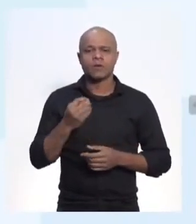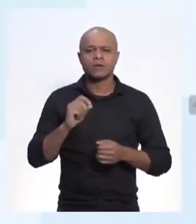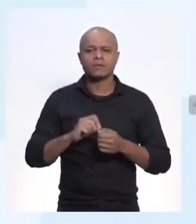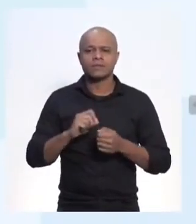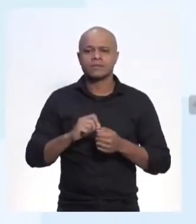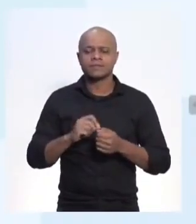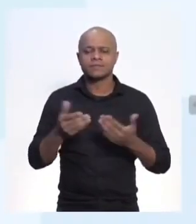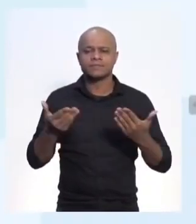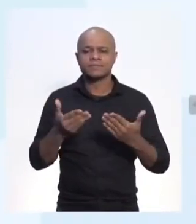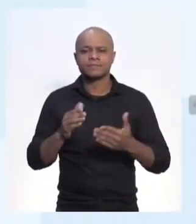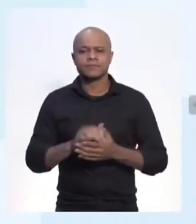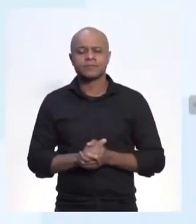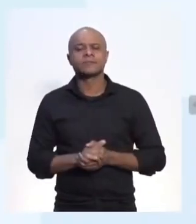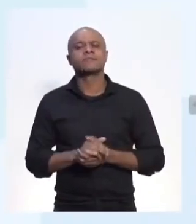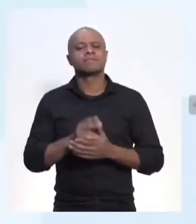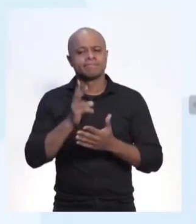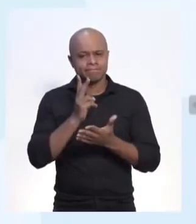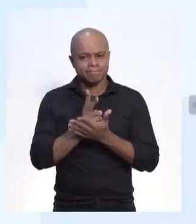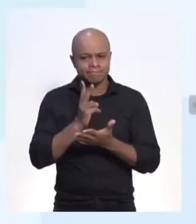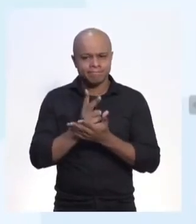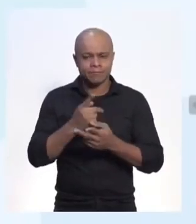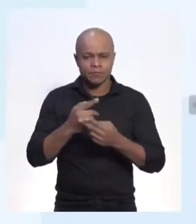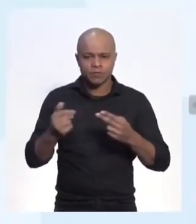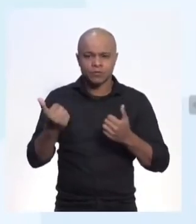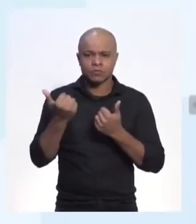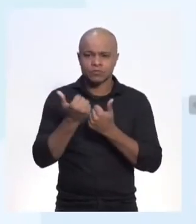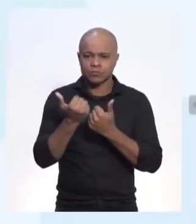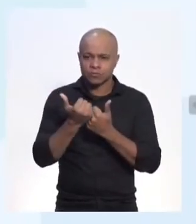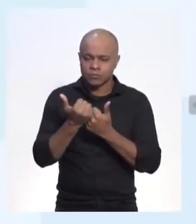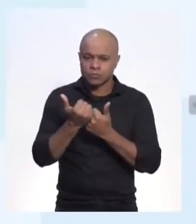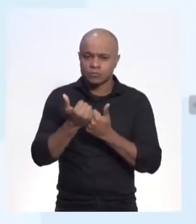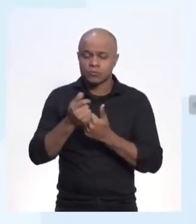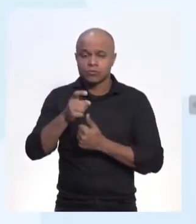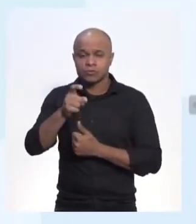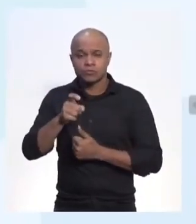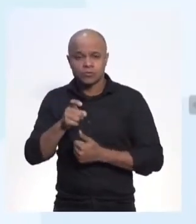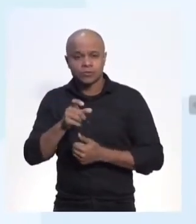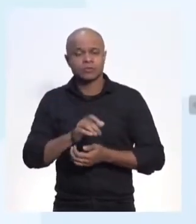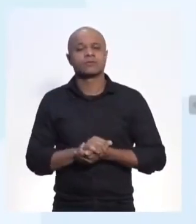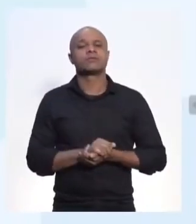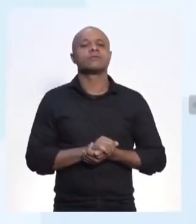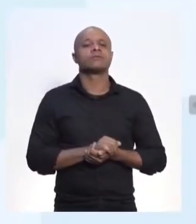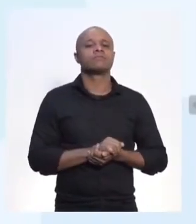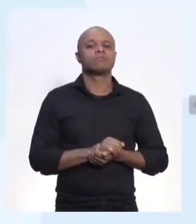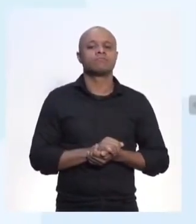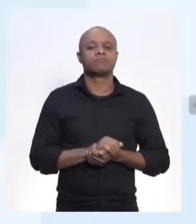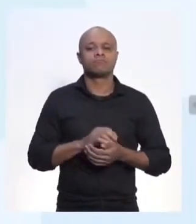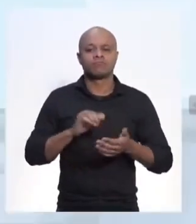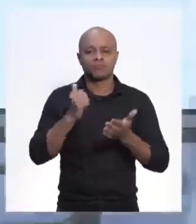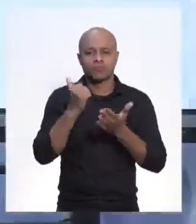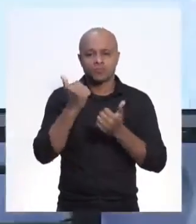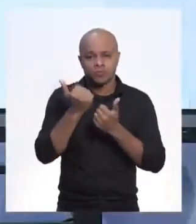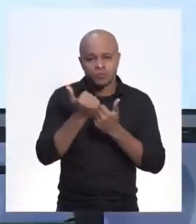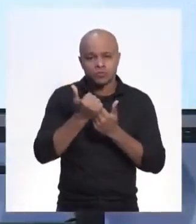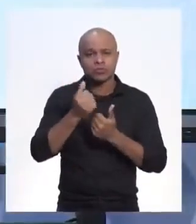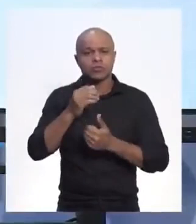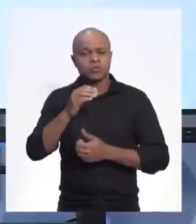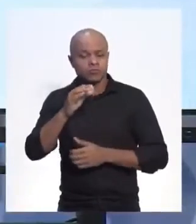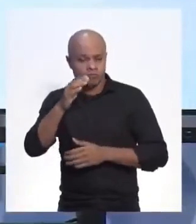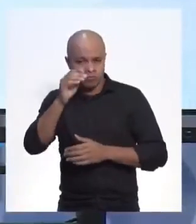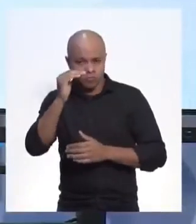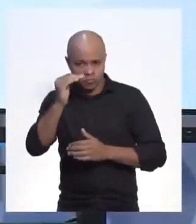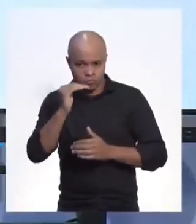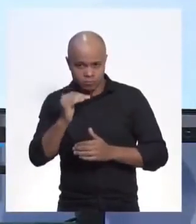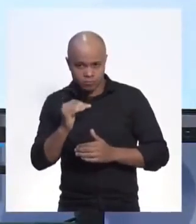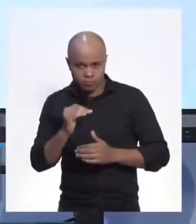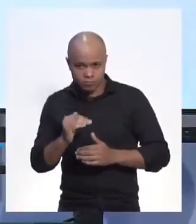coisa que eu fiz no primeiro exercício. Eu substituí o x por menos 2, por menos 1, por 0, por 1 e por